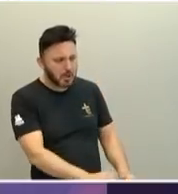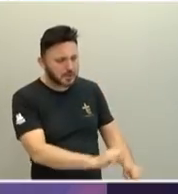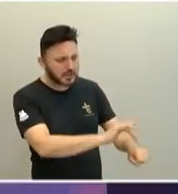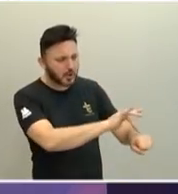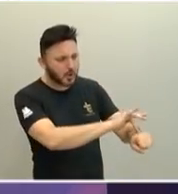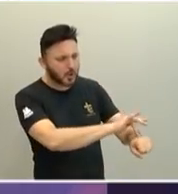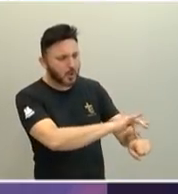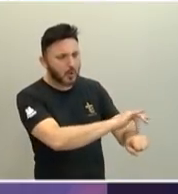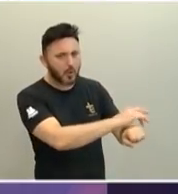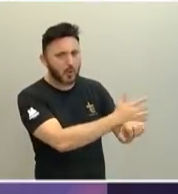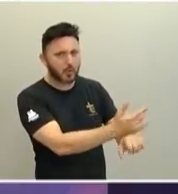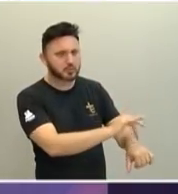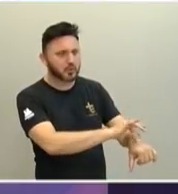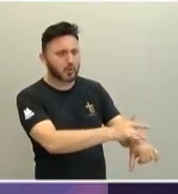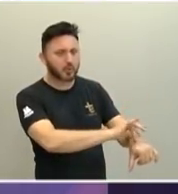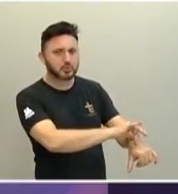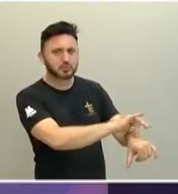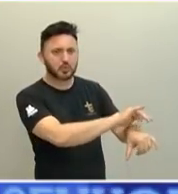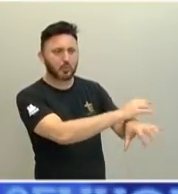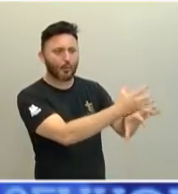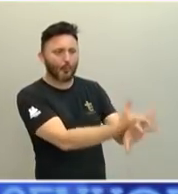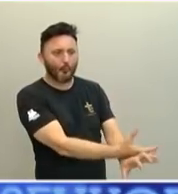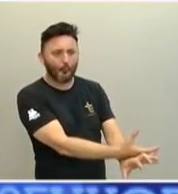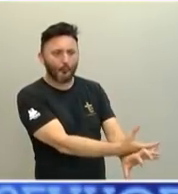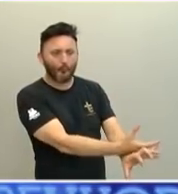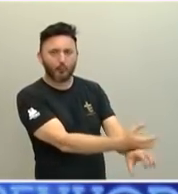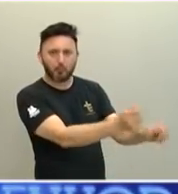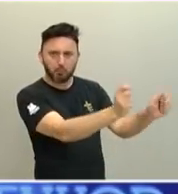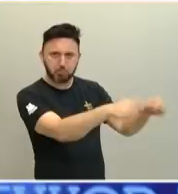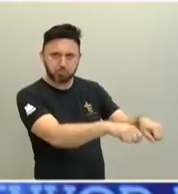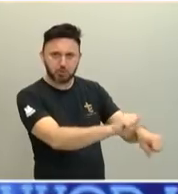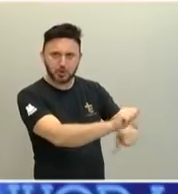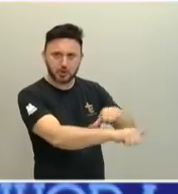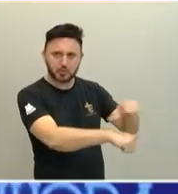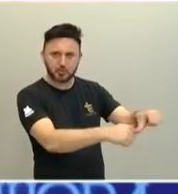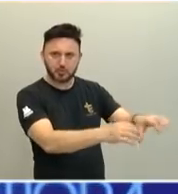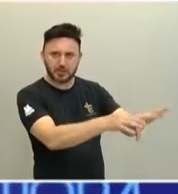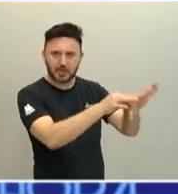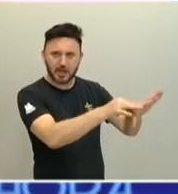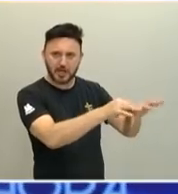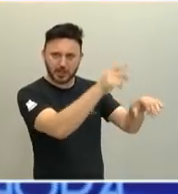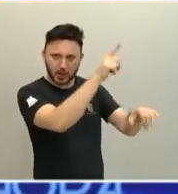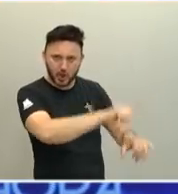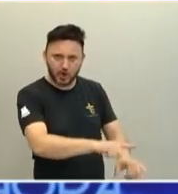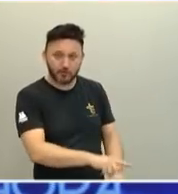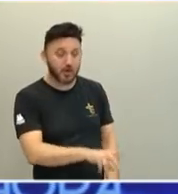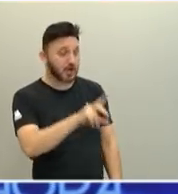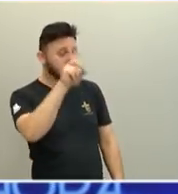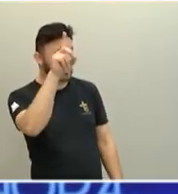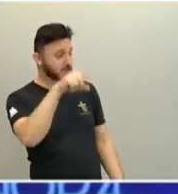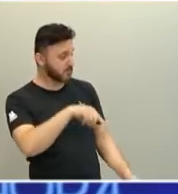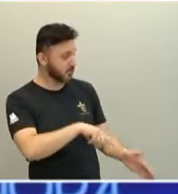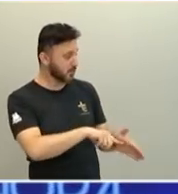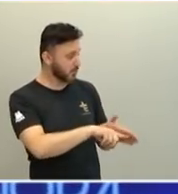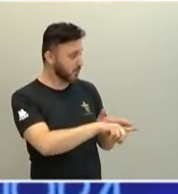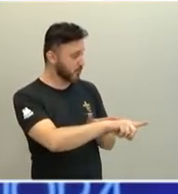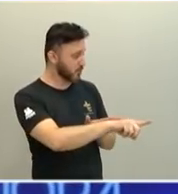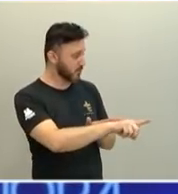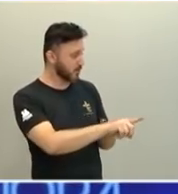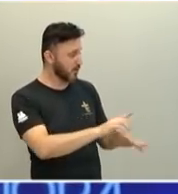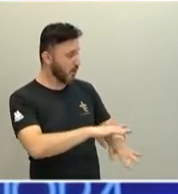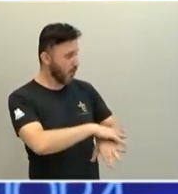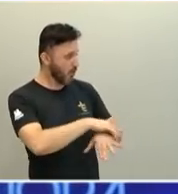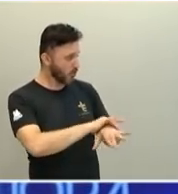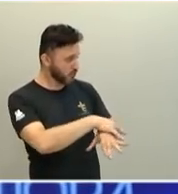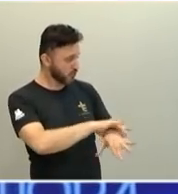viver? Porque Deus levou Ezequiel num vale de ossos secos, só osso. Olha a pergunta que Deus fala para Ezequiel: tem como esses